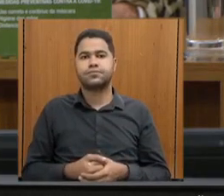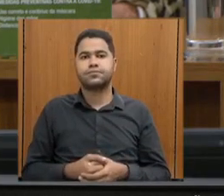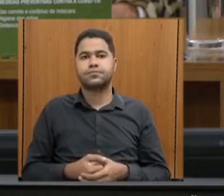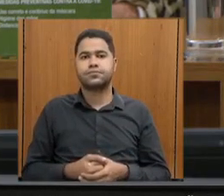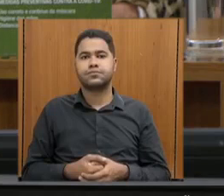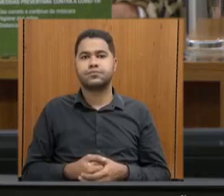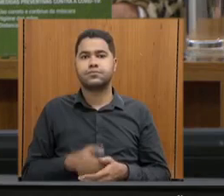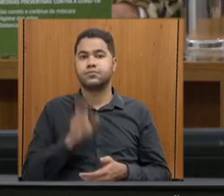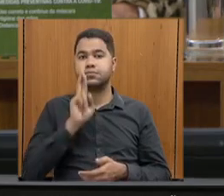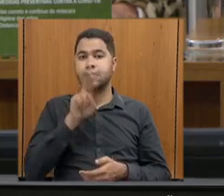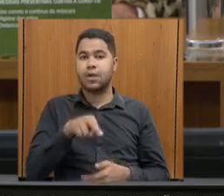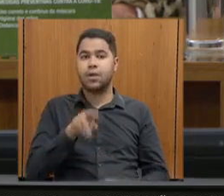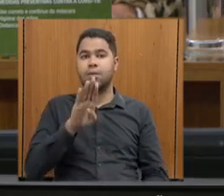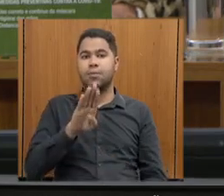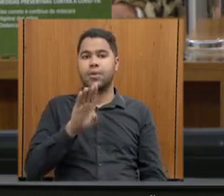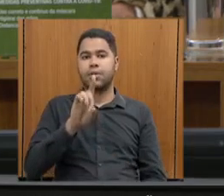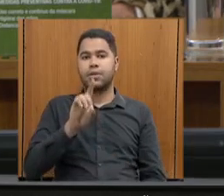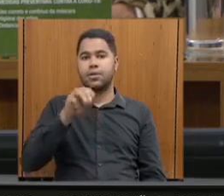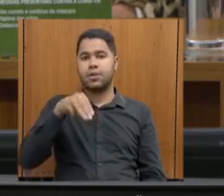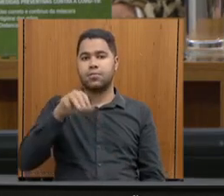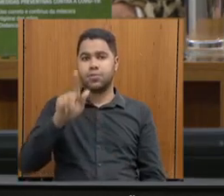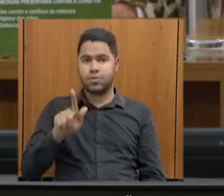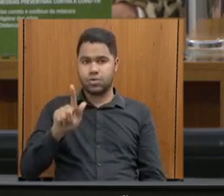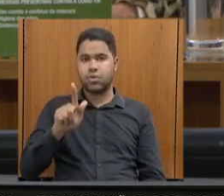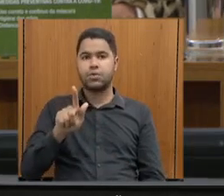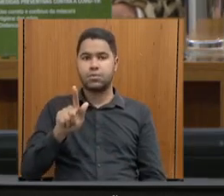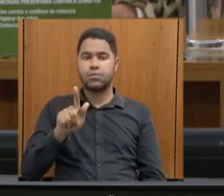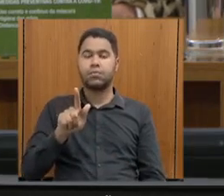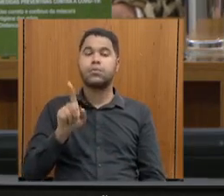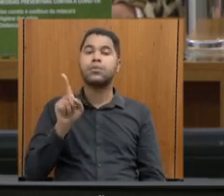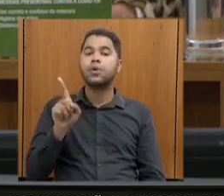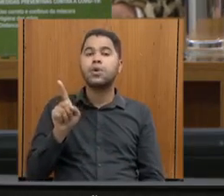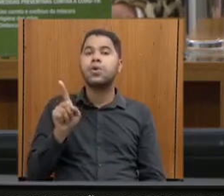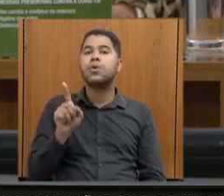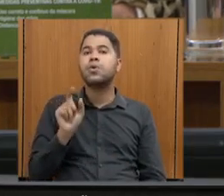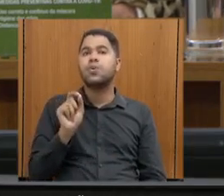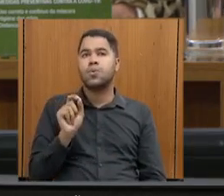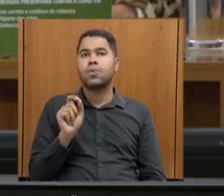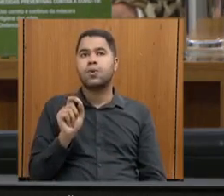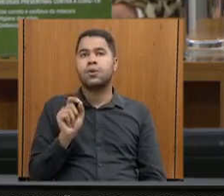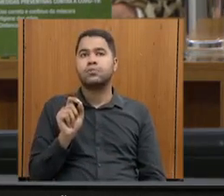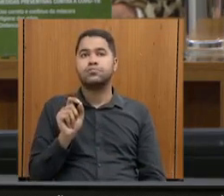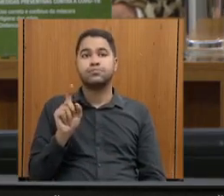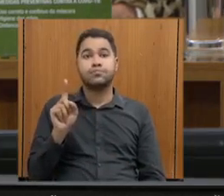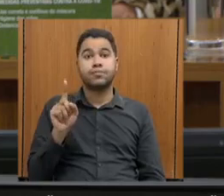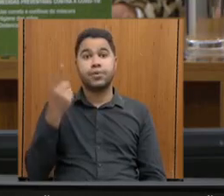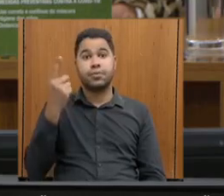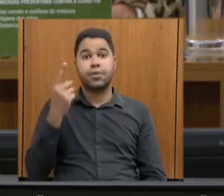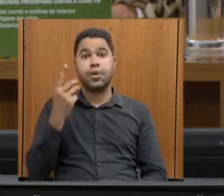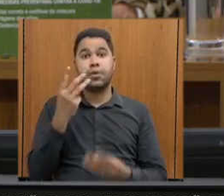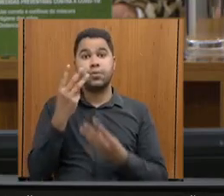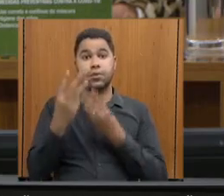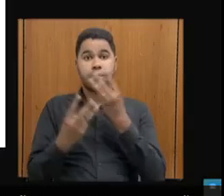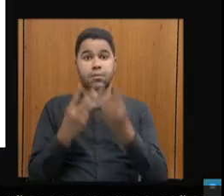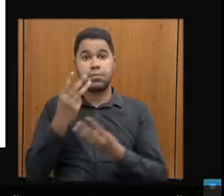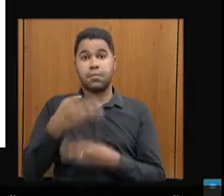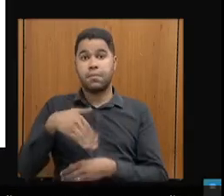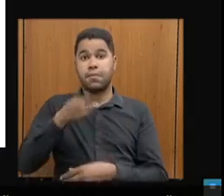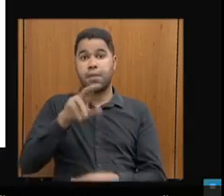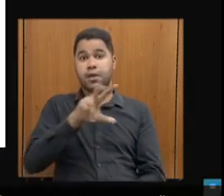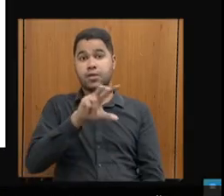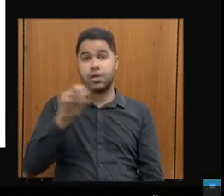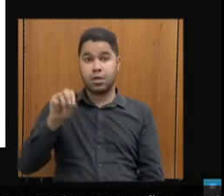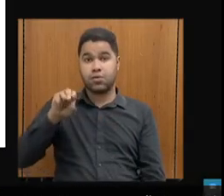o resultado do bdmg pode passar bombeiro.mg tá com do primeiro trimestre né mais de 500 milhões